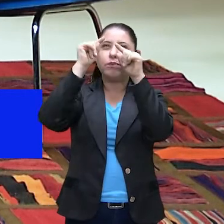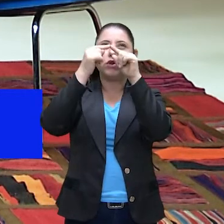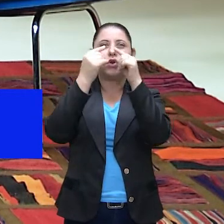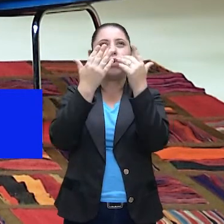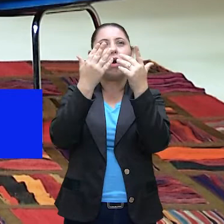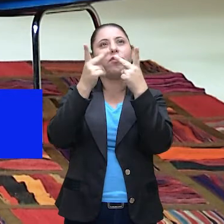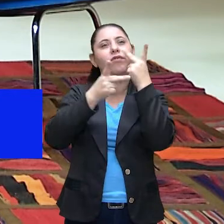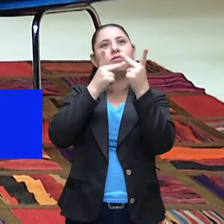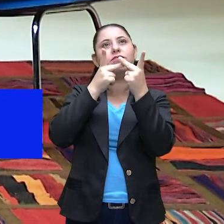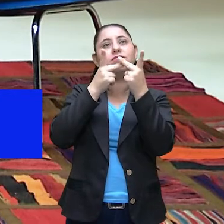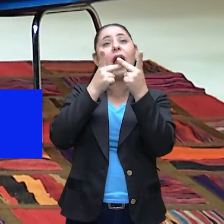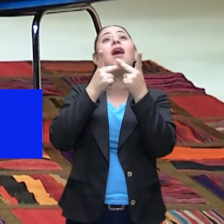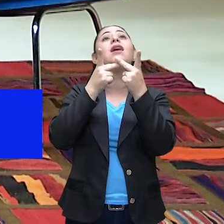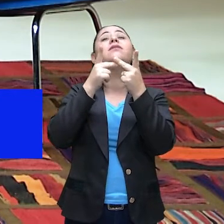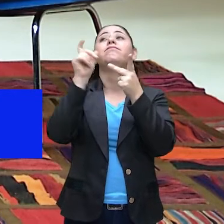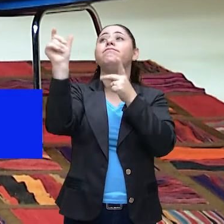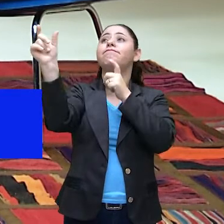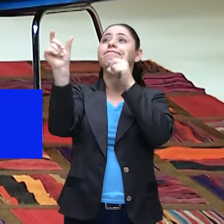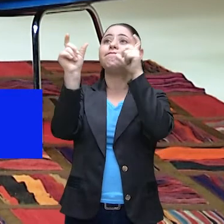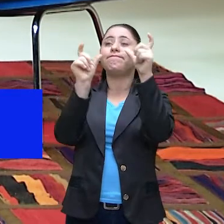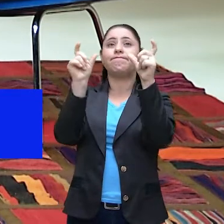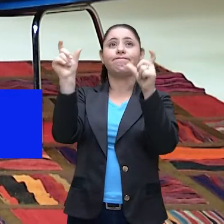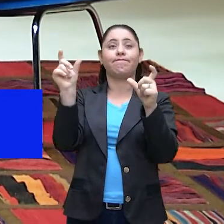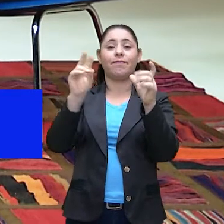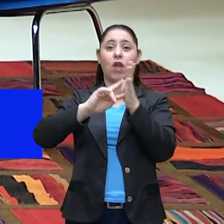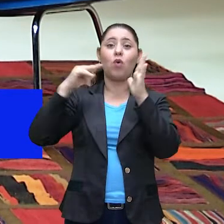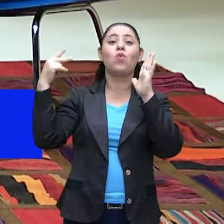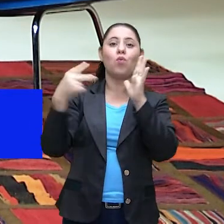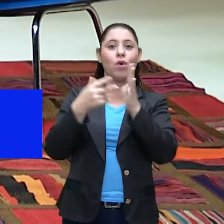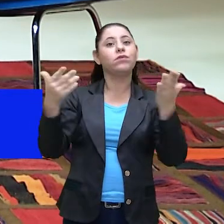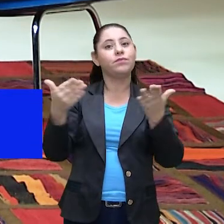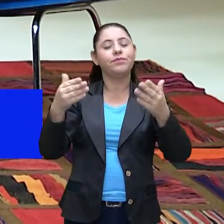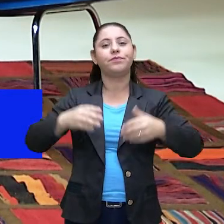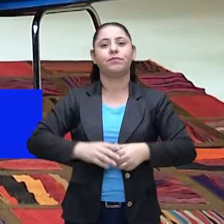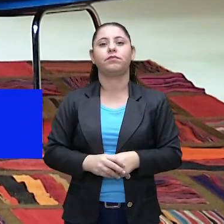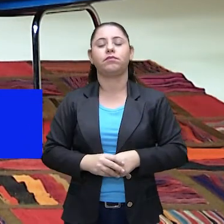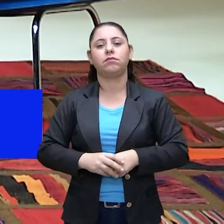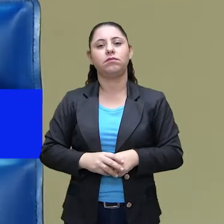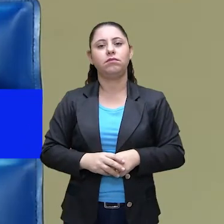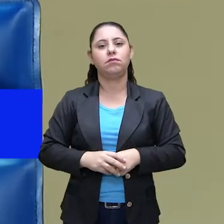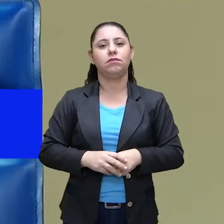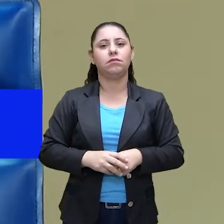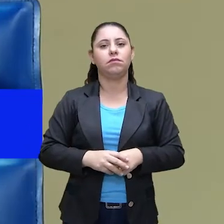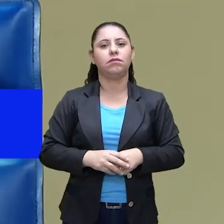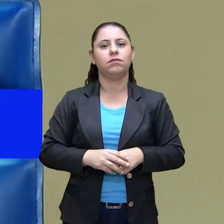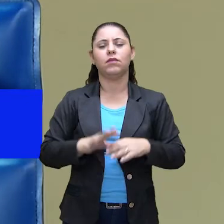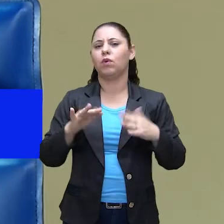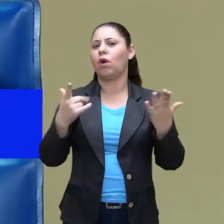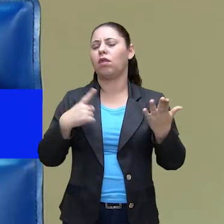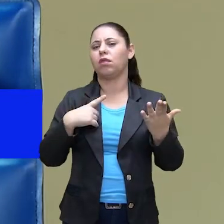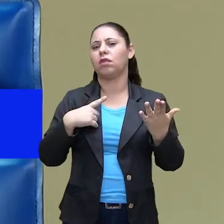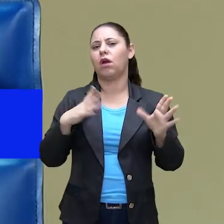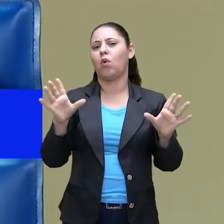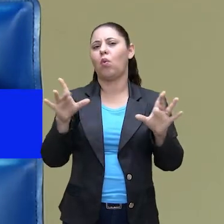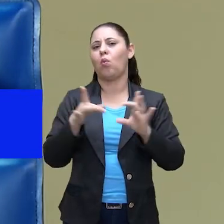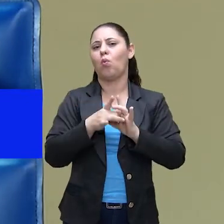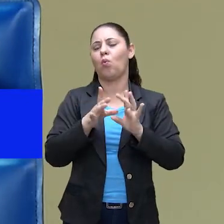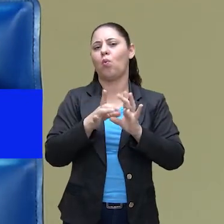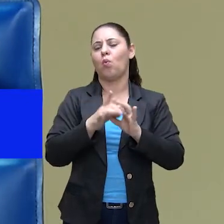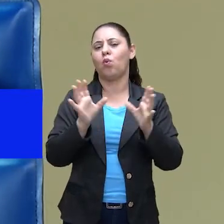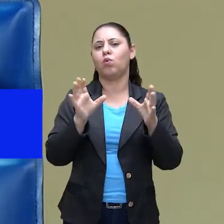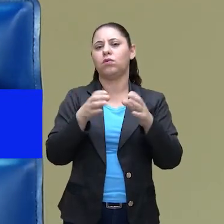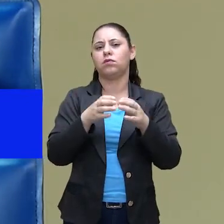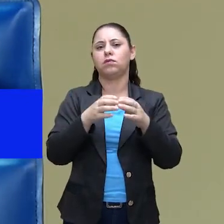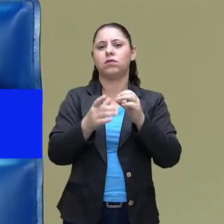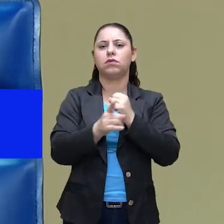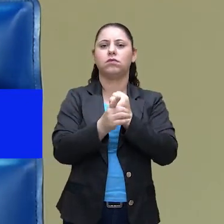daquele objetivo usando outras palavras que não me vêm à cabeça agora, por exemplo. E quais tem que ter uma rede